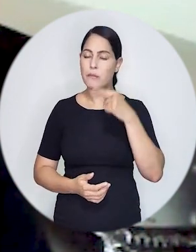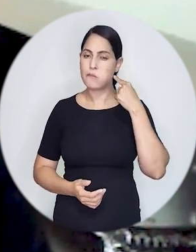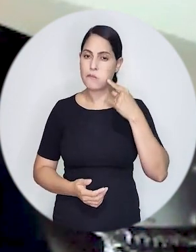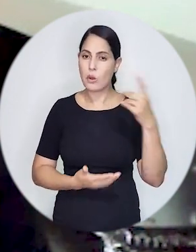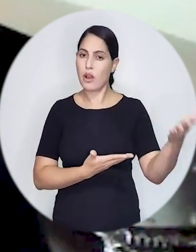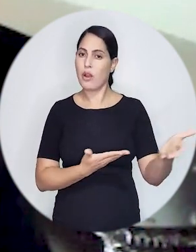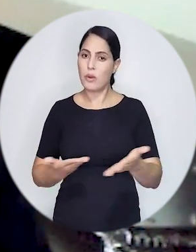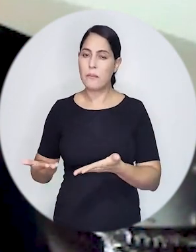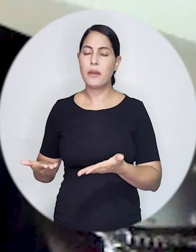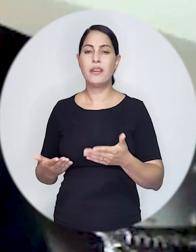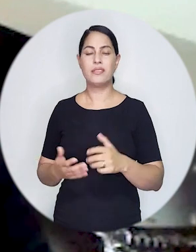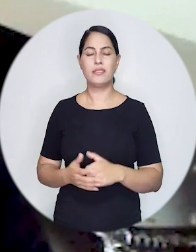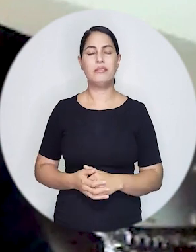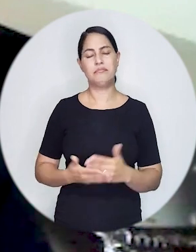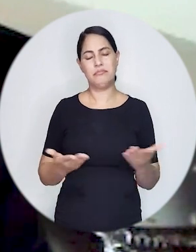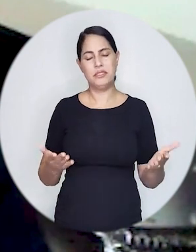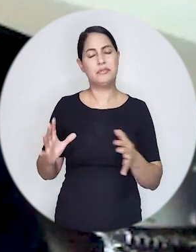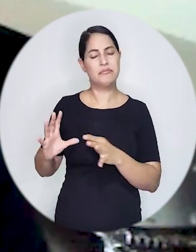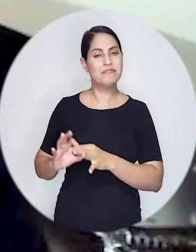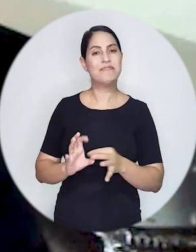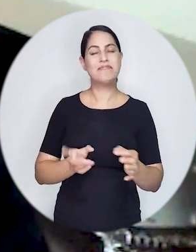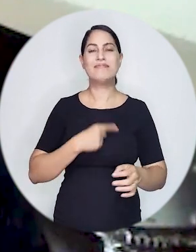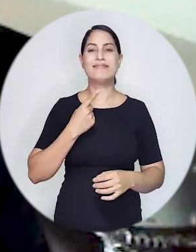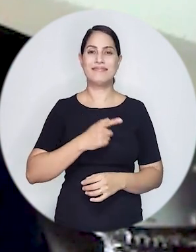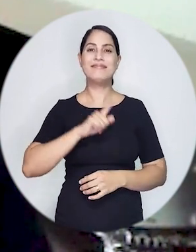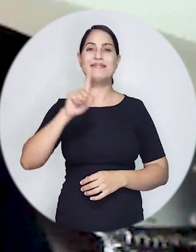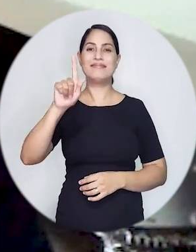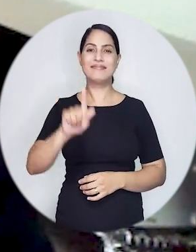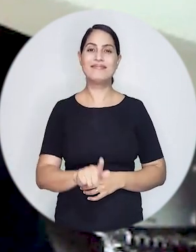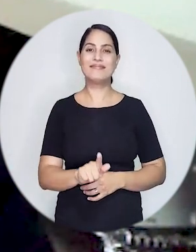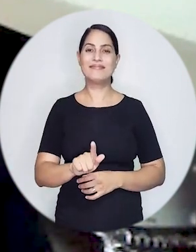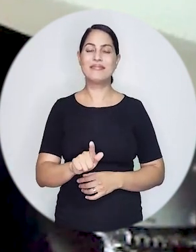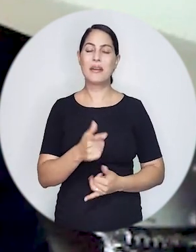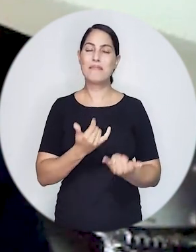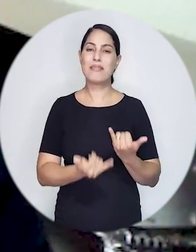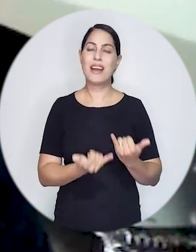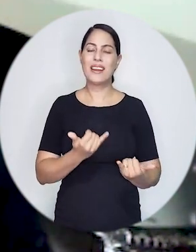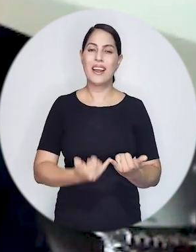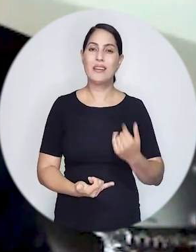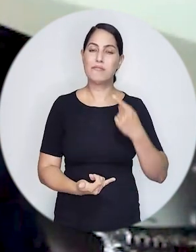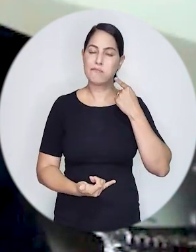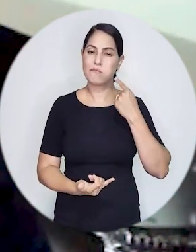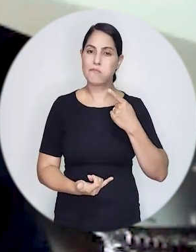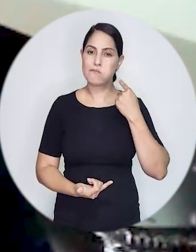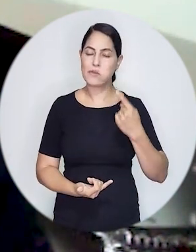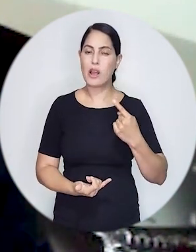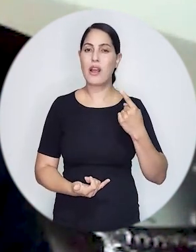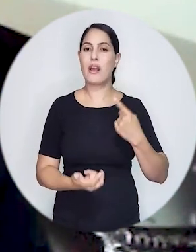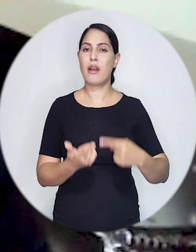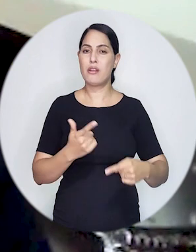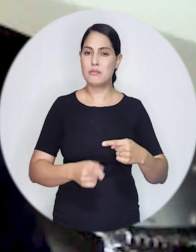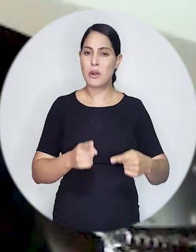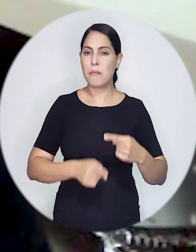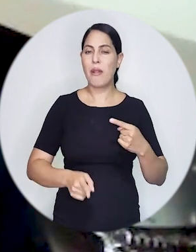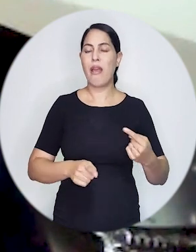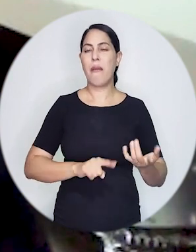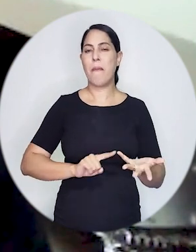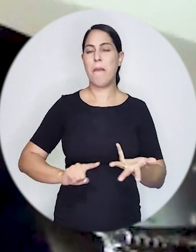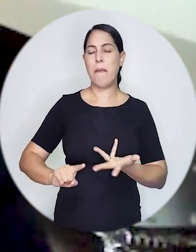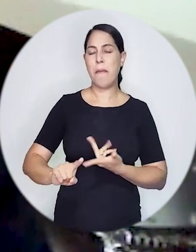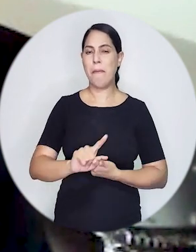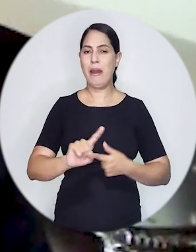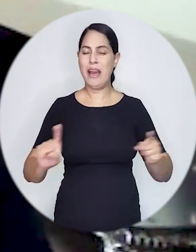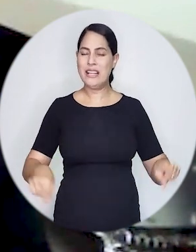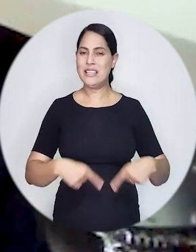acolhimento à jovem advocacia, à mulher advogada. Então, é uma gestão muito